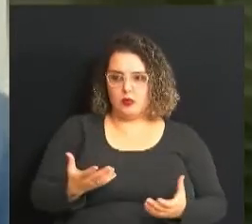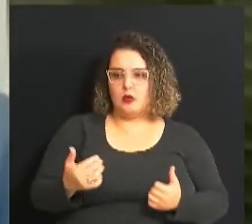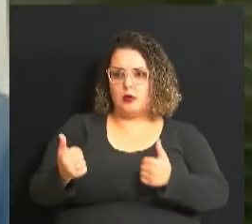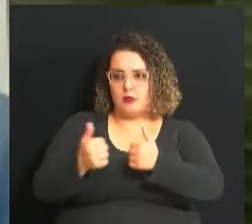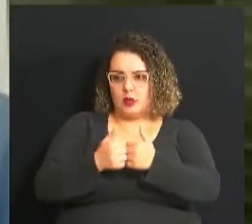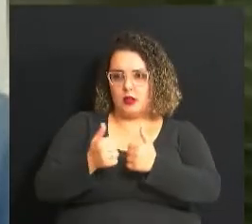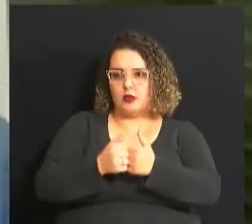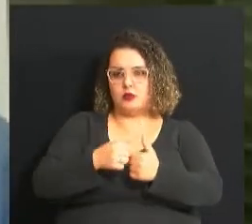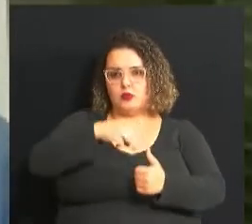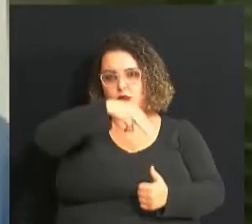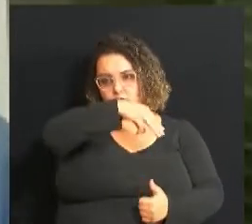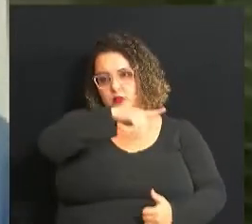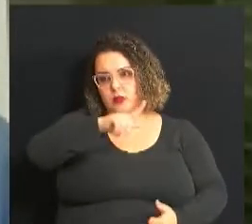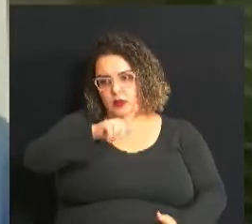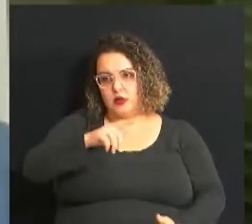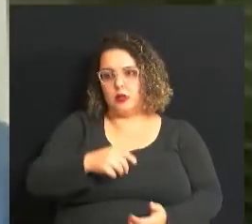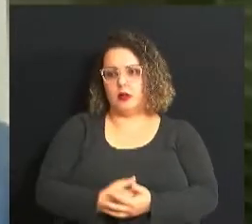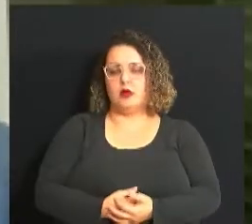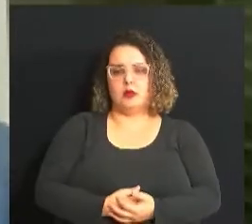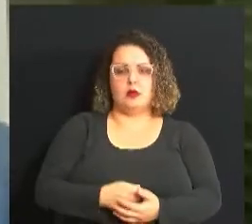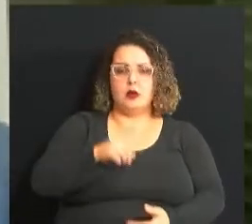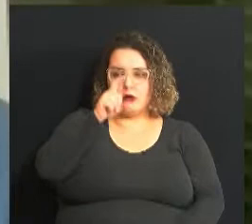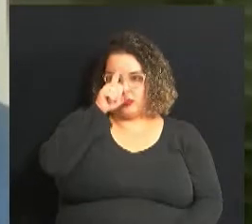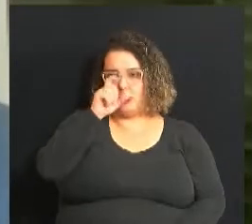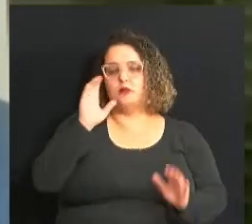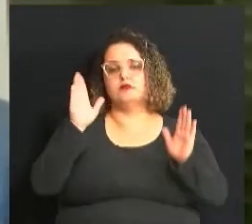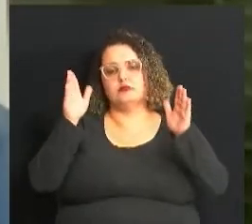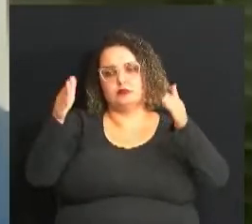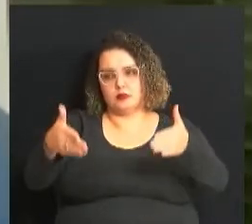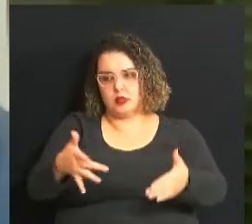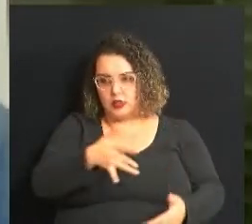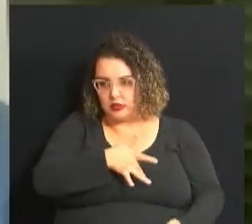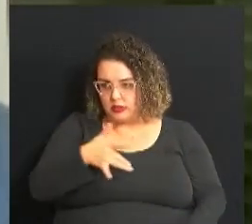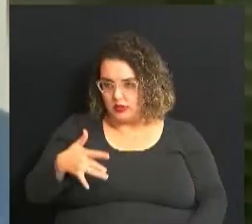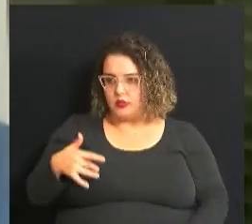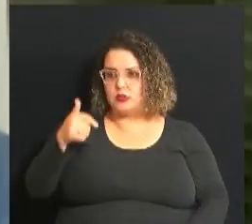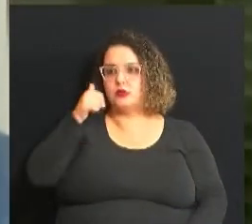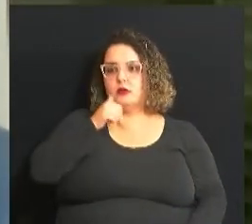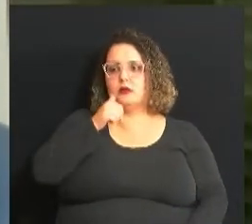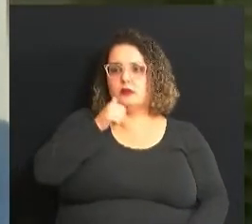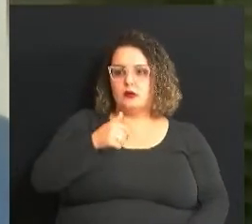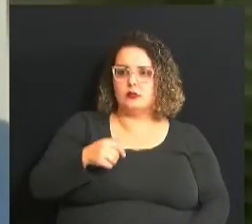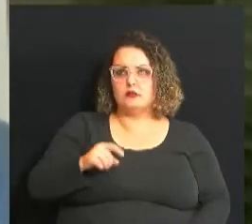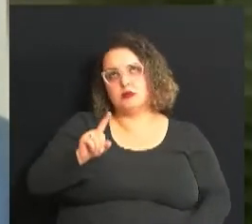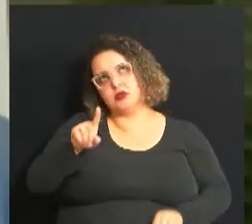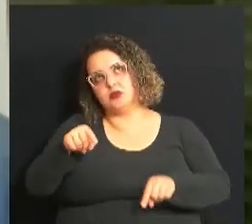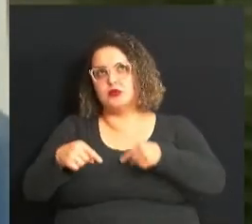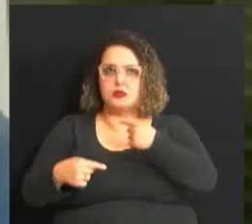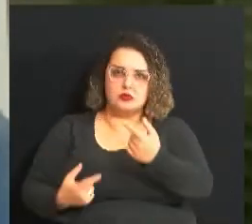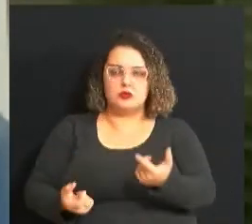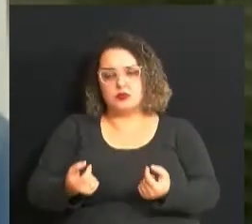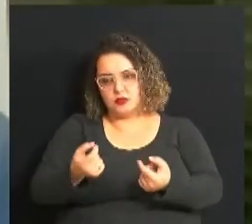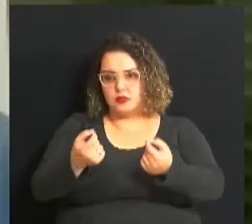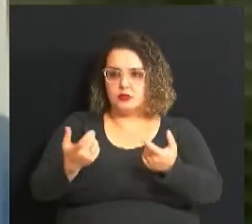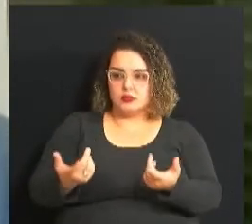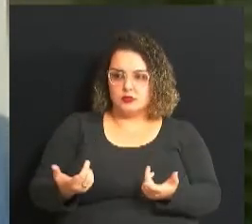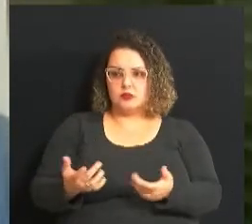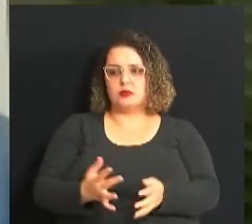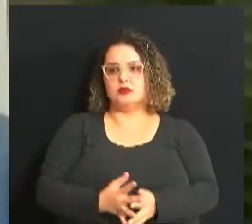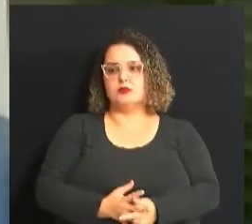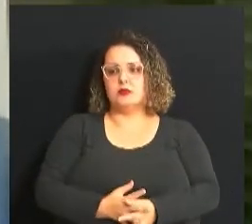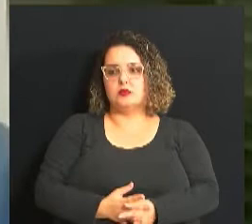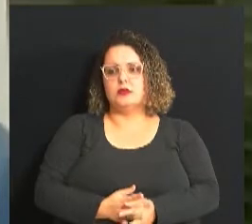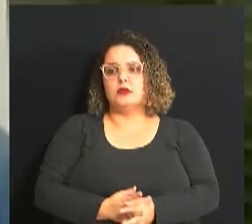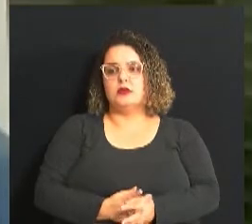é um hospital dedicado à saúde da mulher e alguma coisa de outros cânceres. Existe um